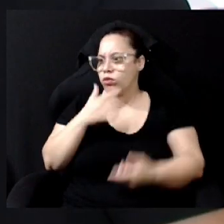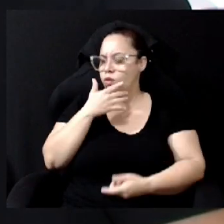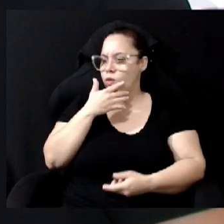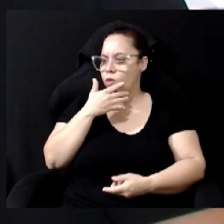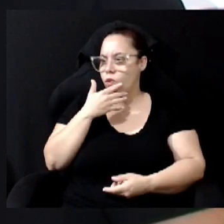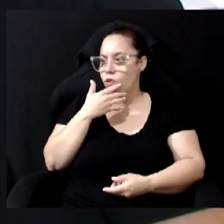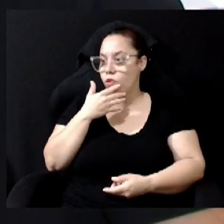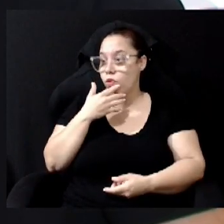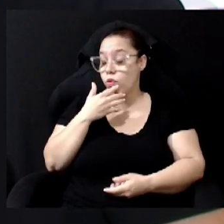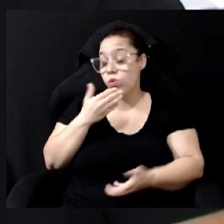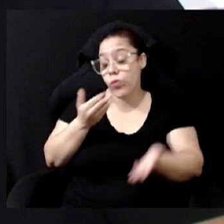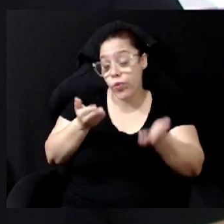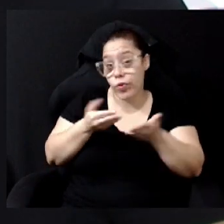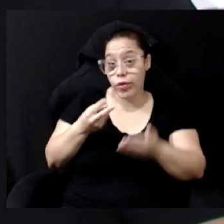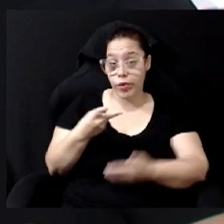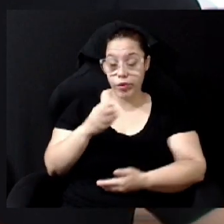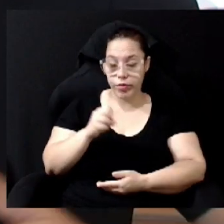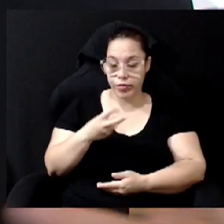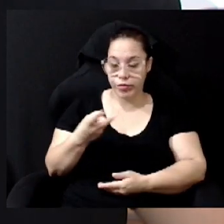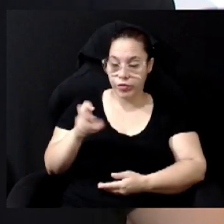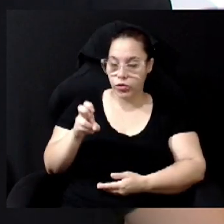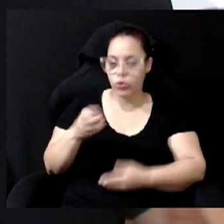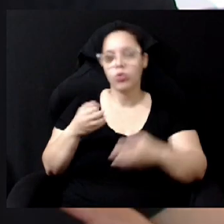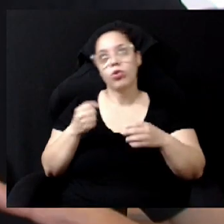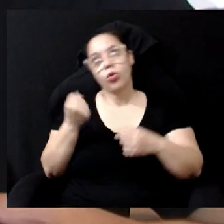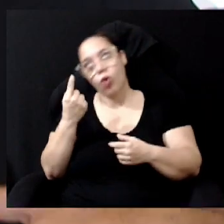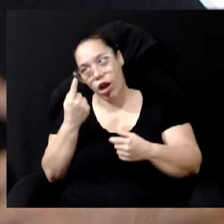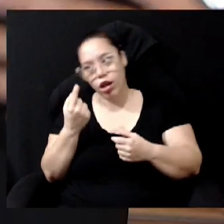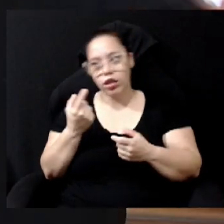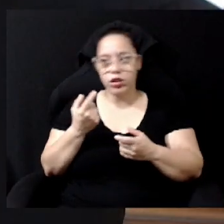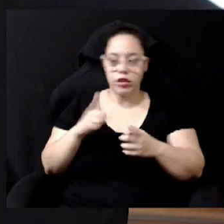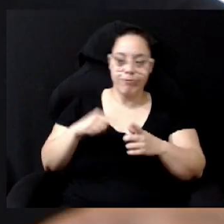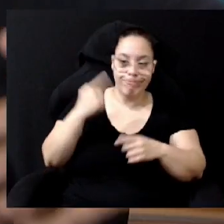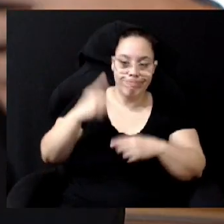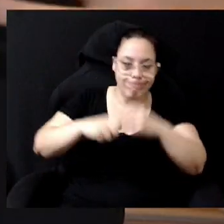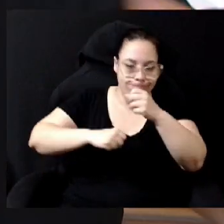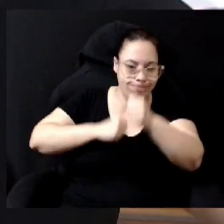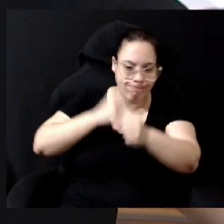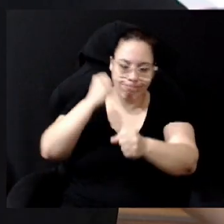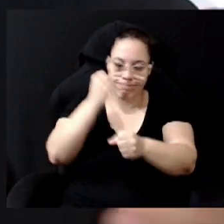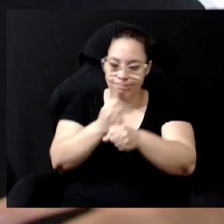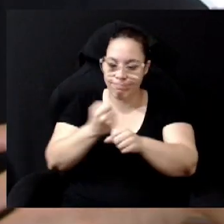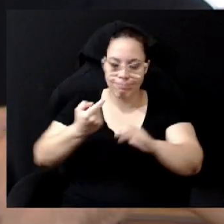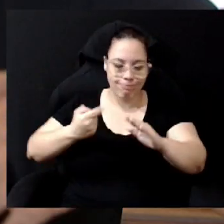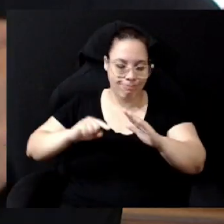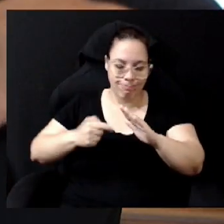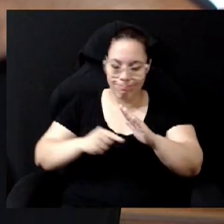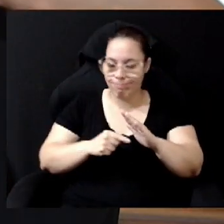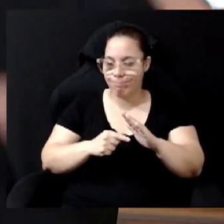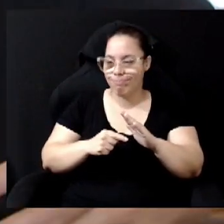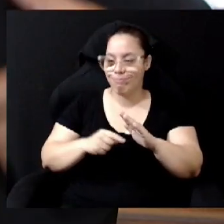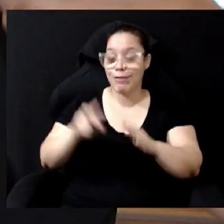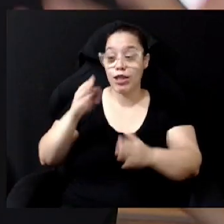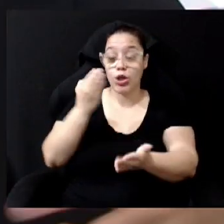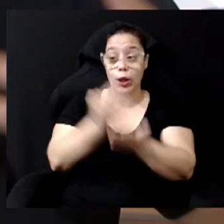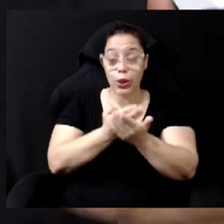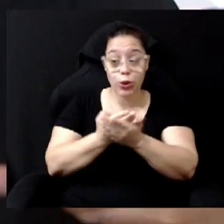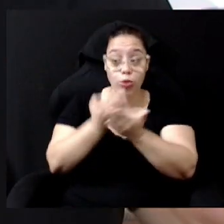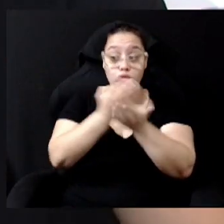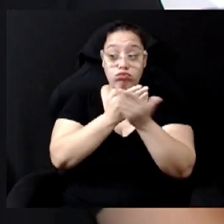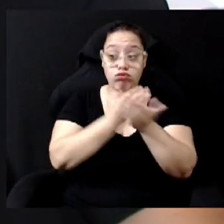hoje, 2025 quase, e para os próximos anos, profundidade, estudo, né, se